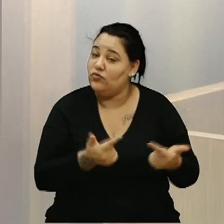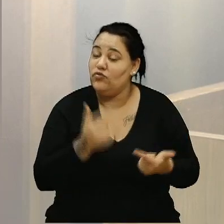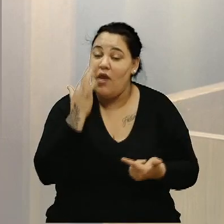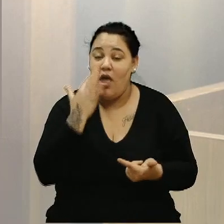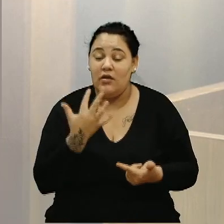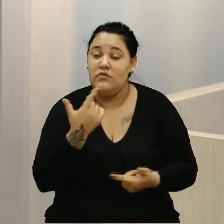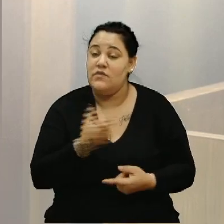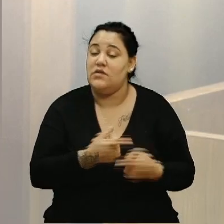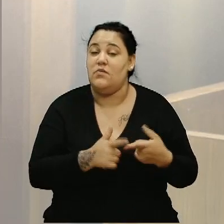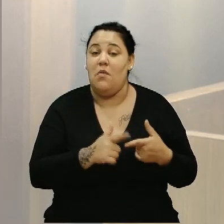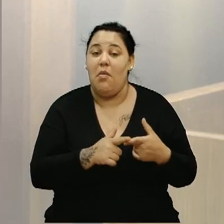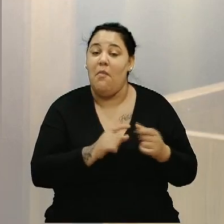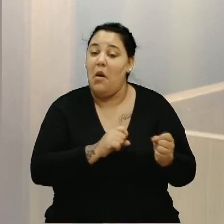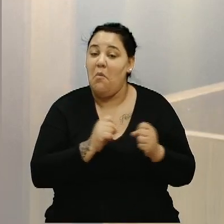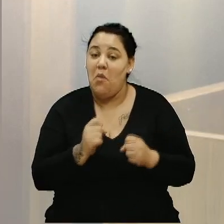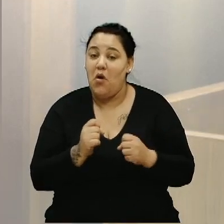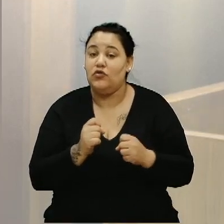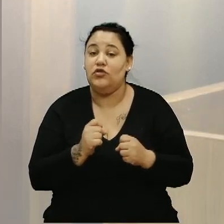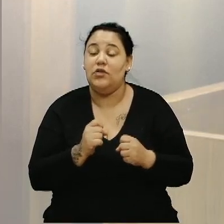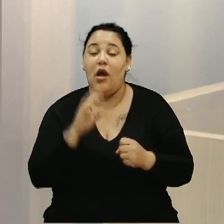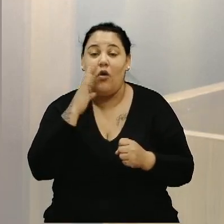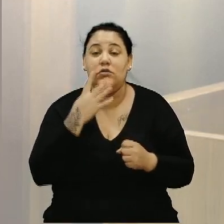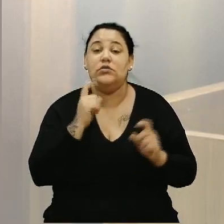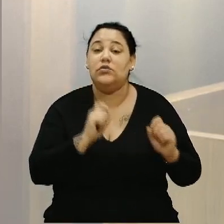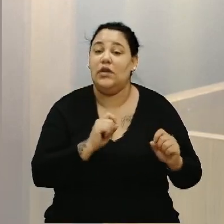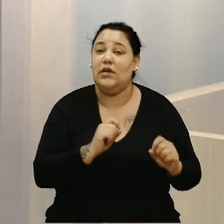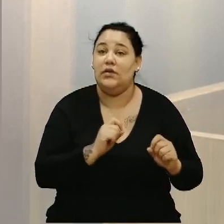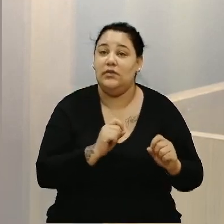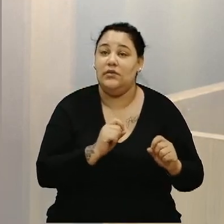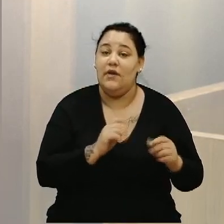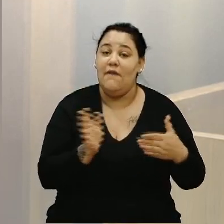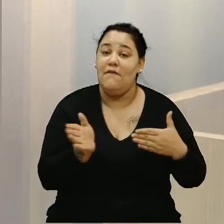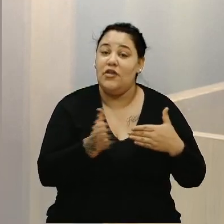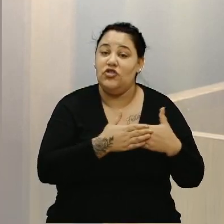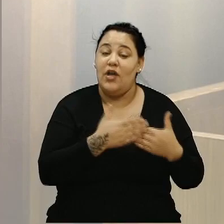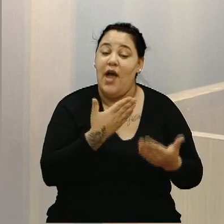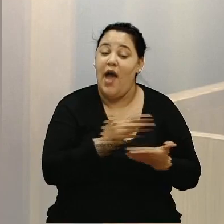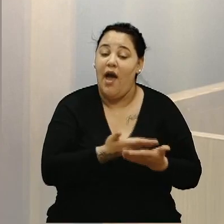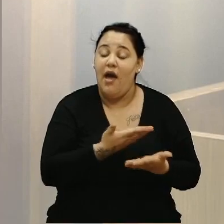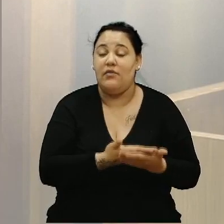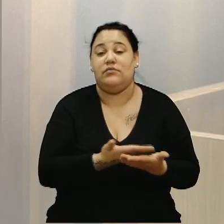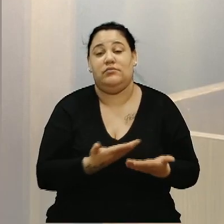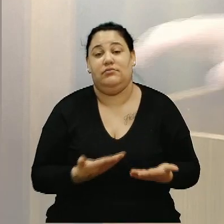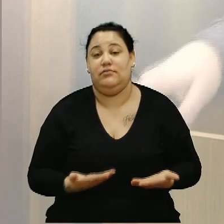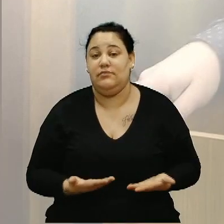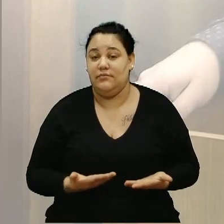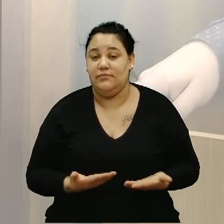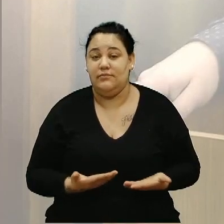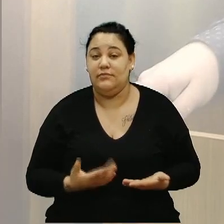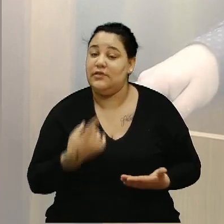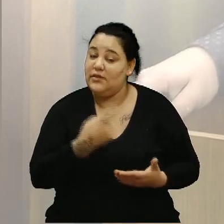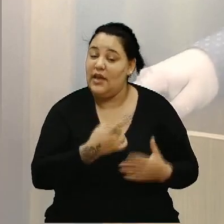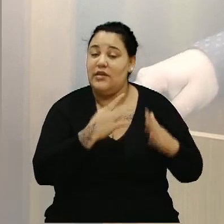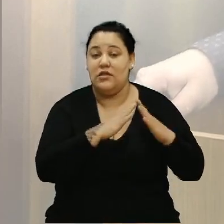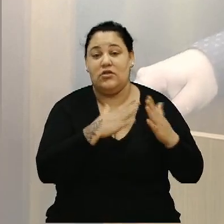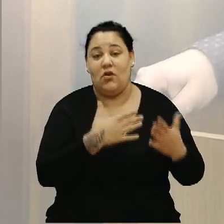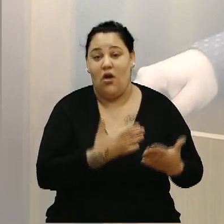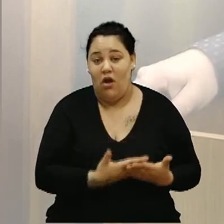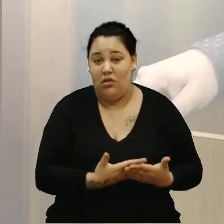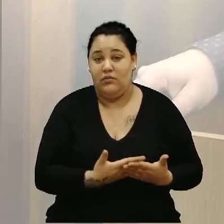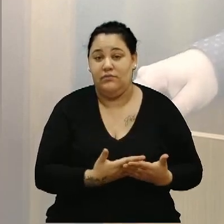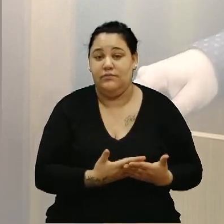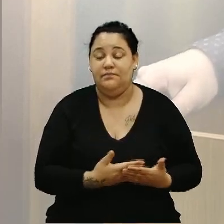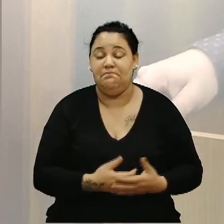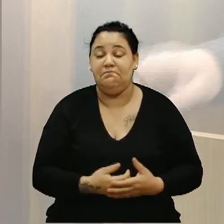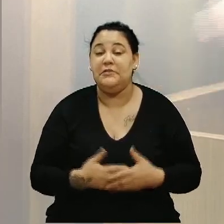pode contribuir para interditar salas de aula dessa escola de ensino médio.